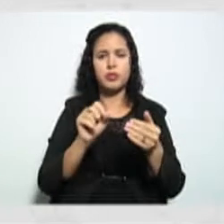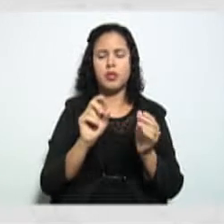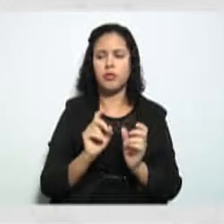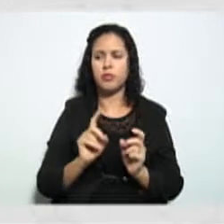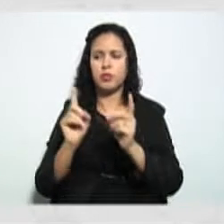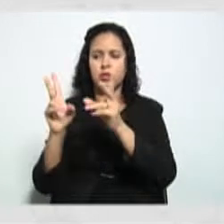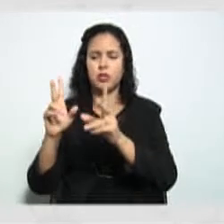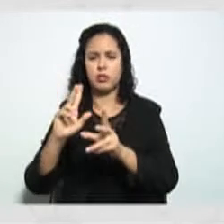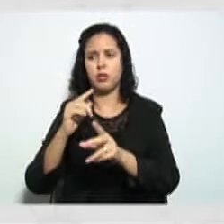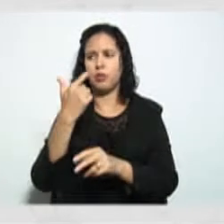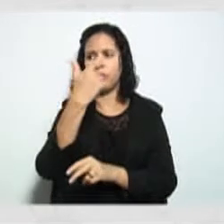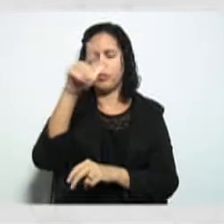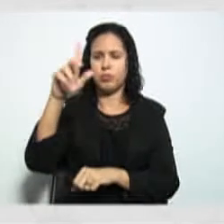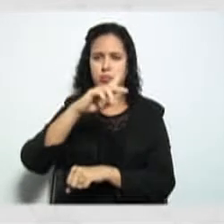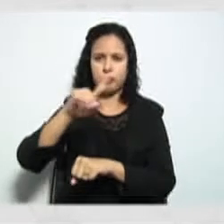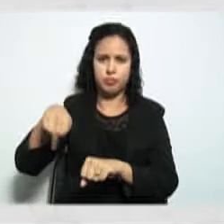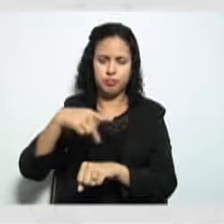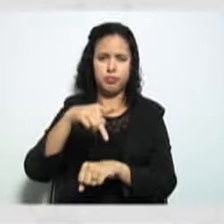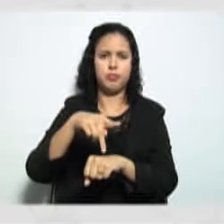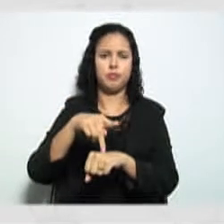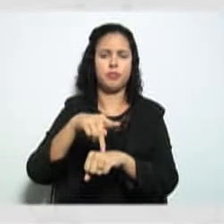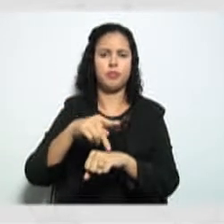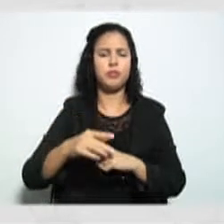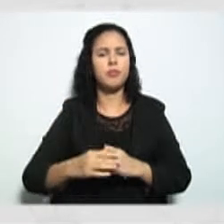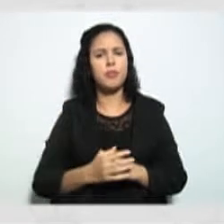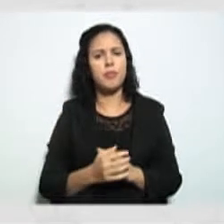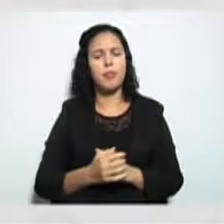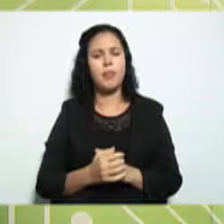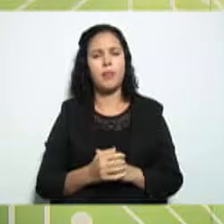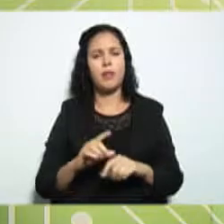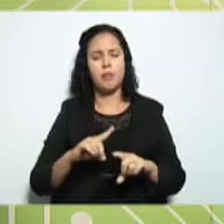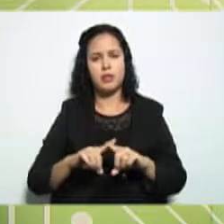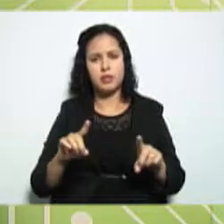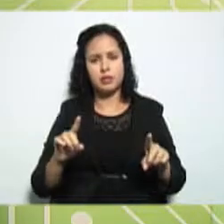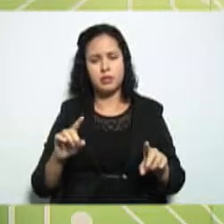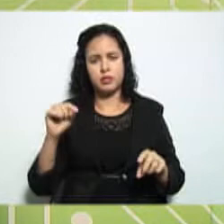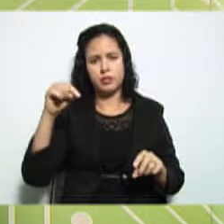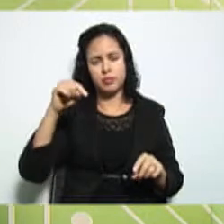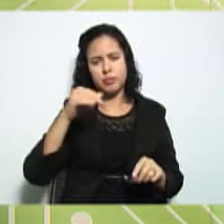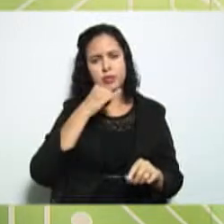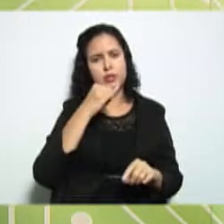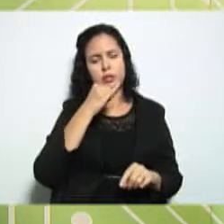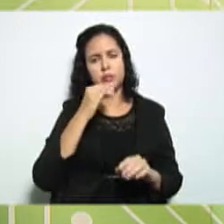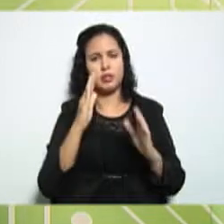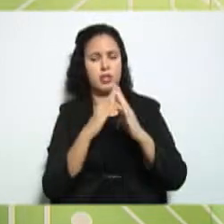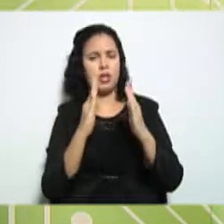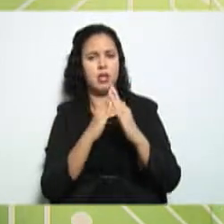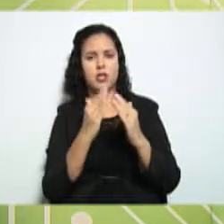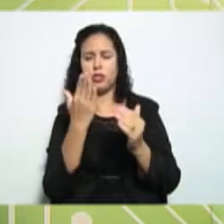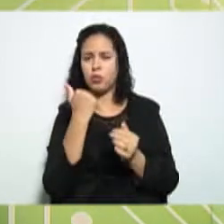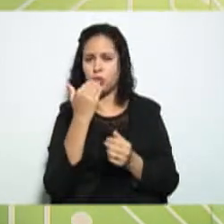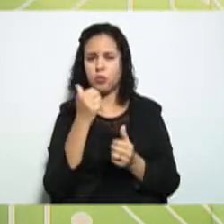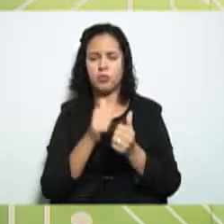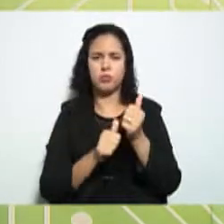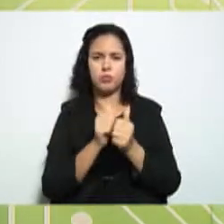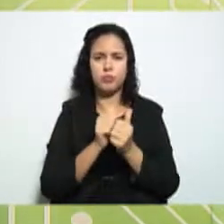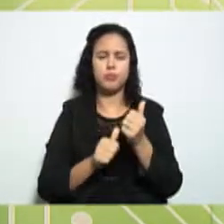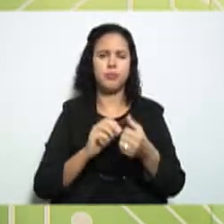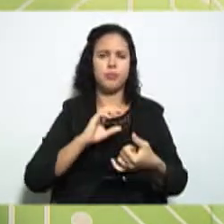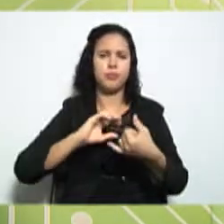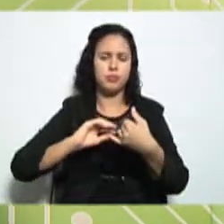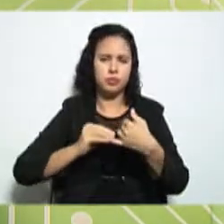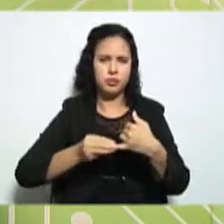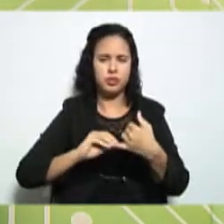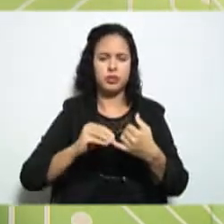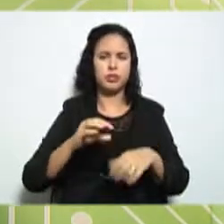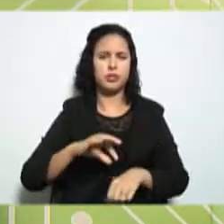são os nossos principais parceiros comerciais. Só que quando a gente pensa no que a gente se alimenta em casa, o arroz, feijão que a gente come todo dia, a carne que a gente come todo